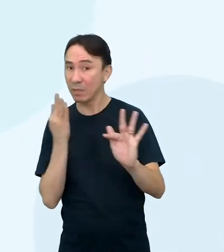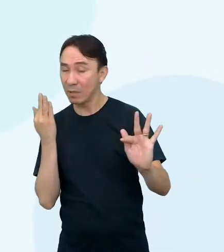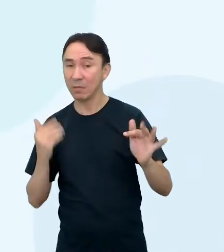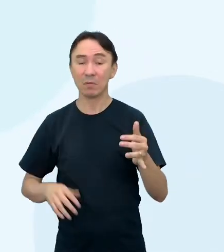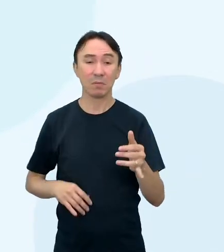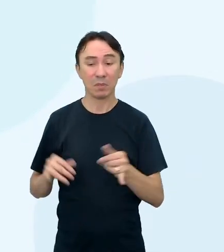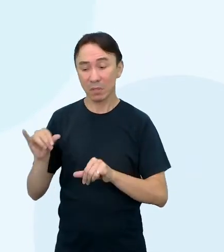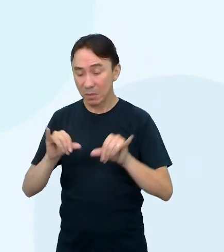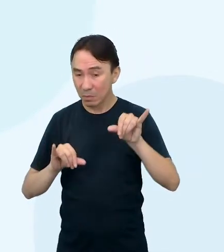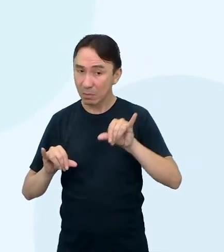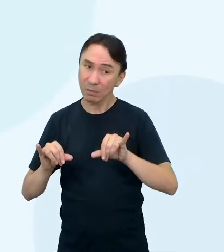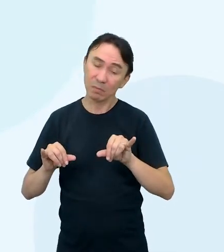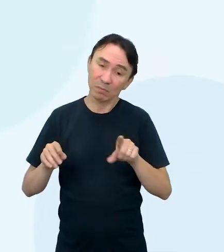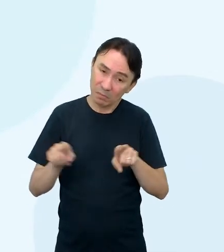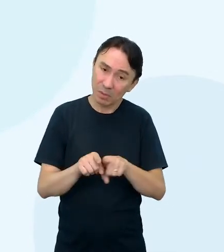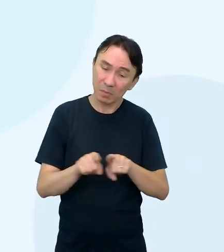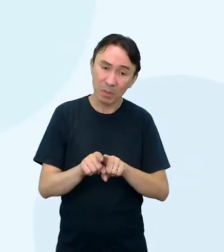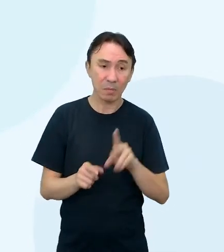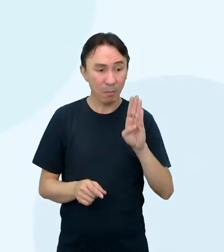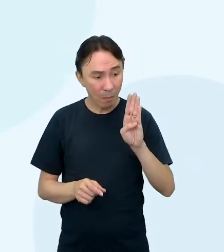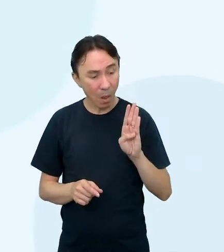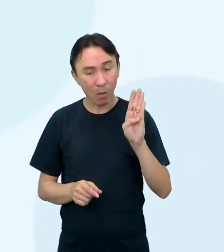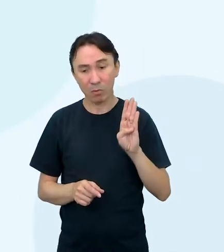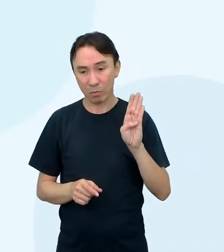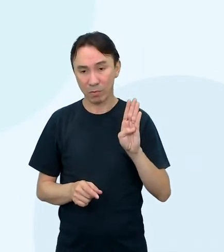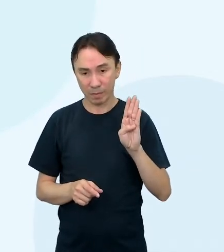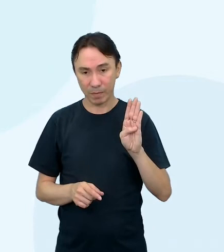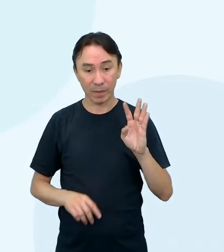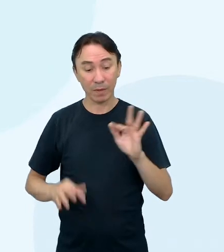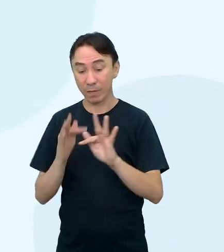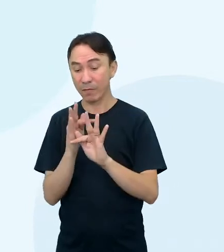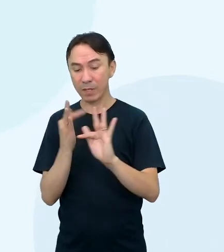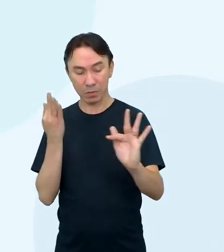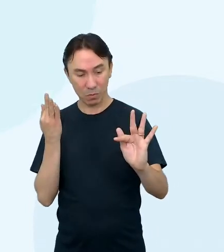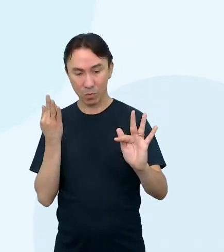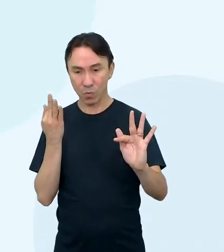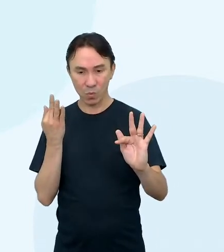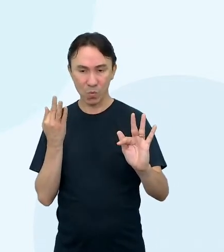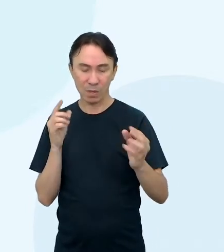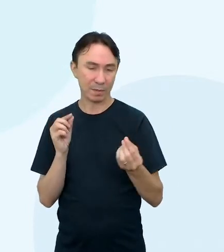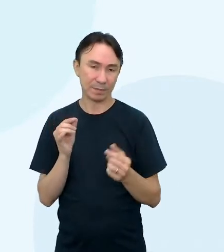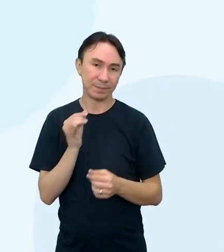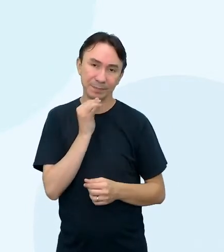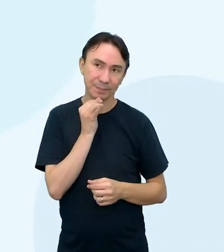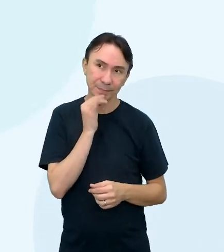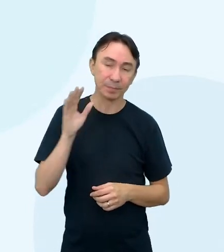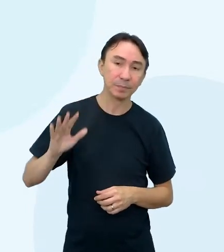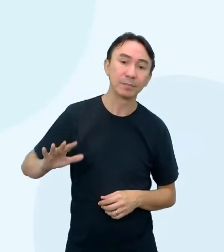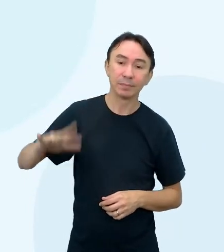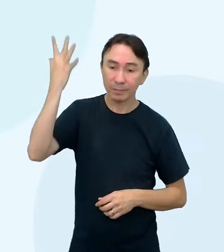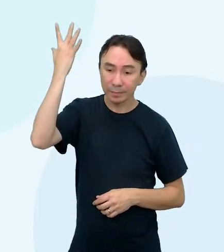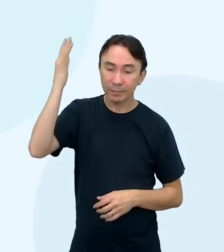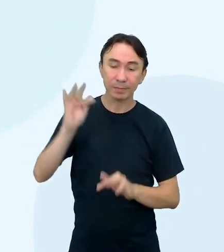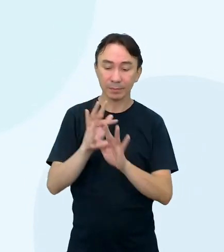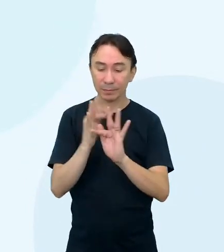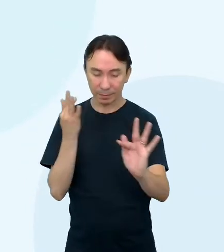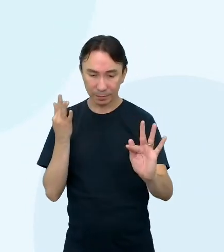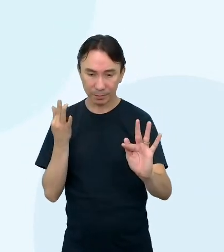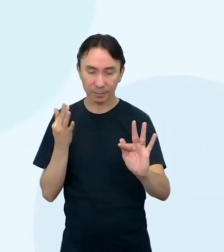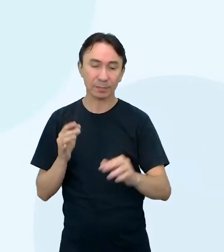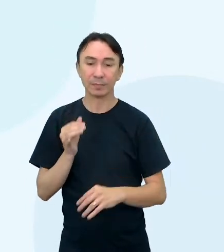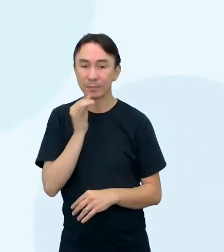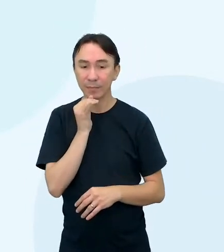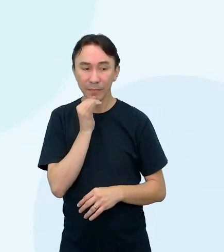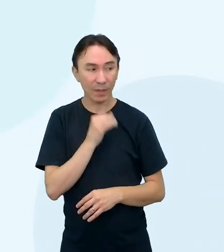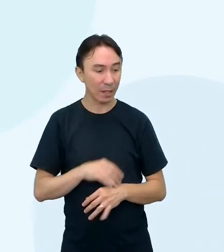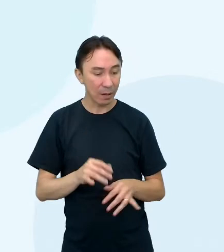tá? Em grau de importância, o físico, se a gente for falar de fenômeno físico, é aquele que não altera